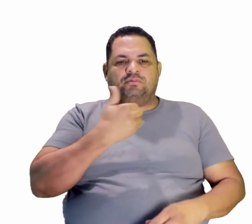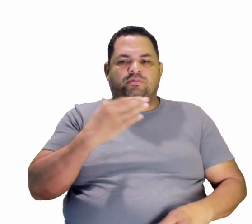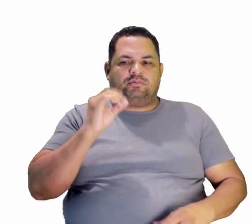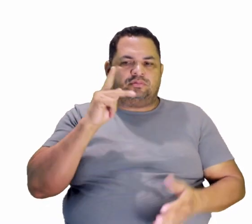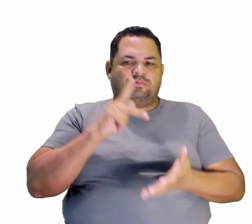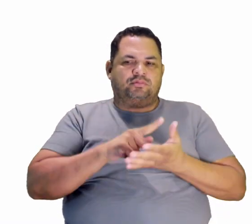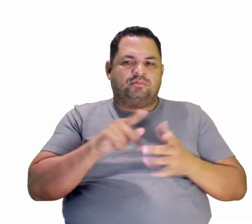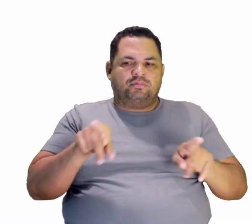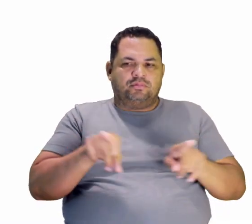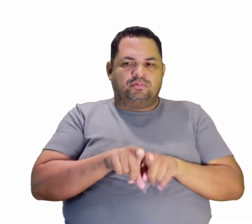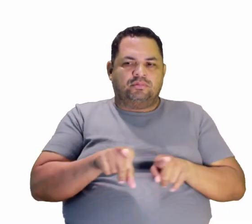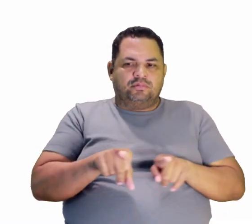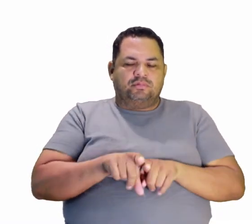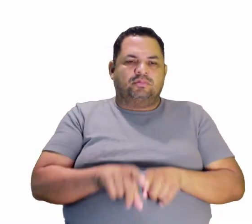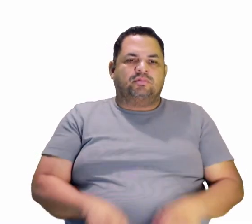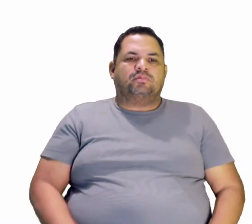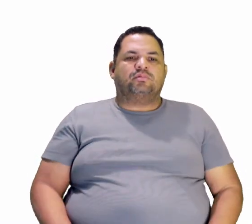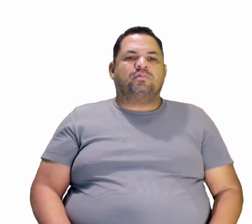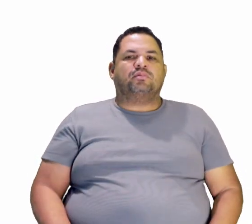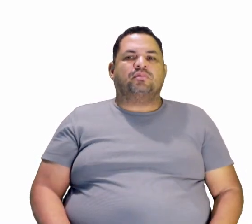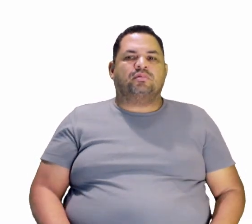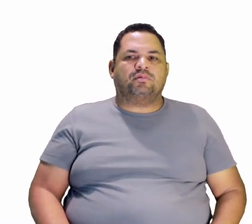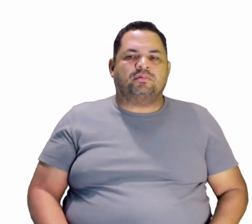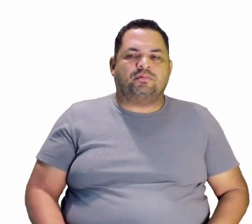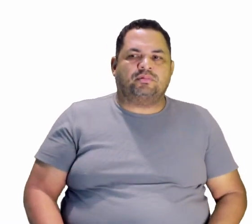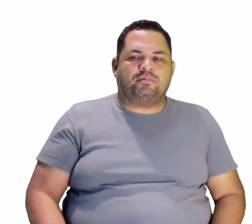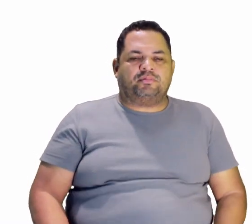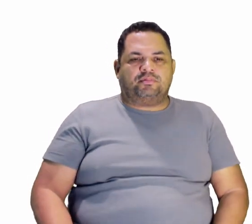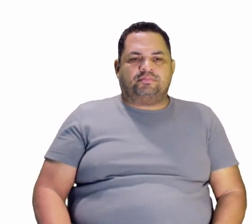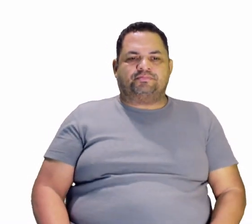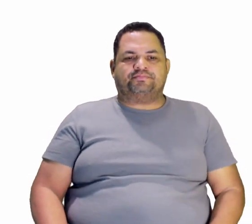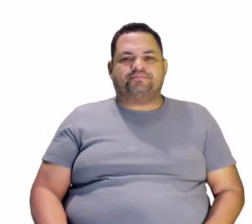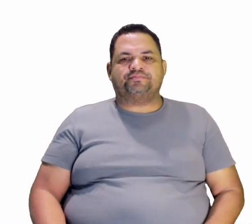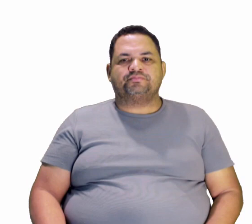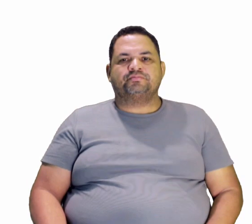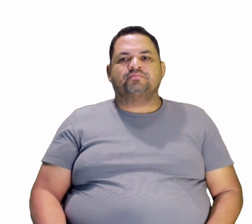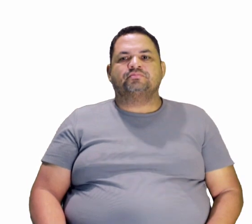também. Ó, também foi verdadeira, né?